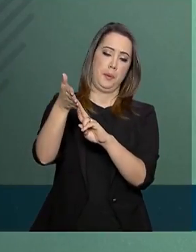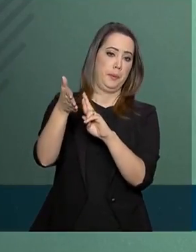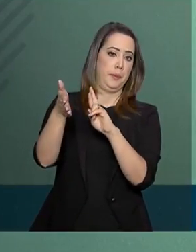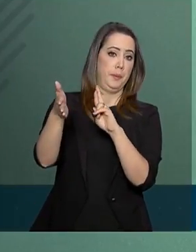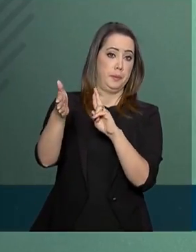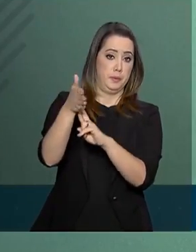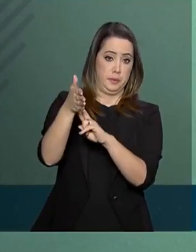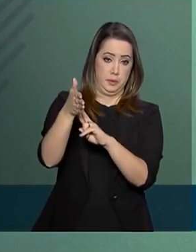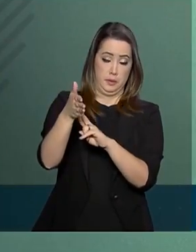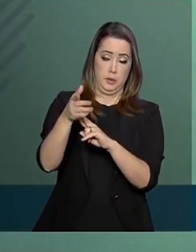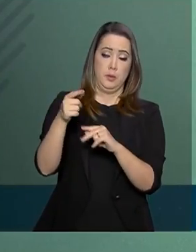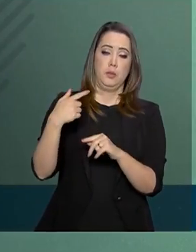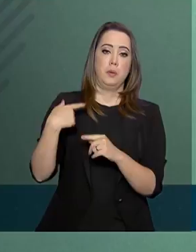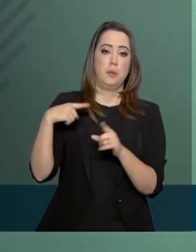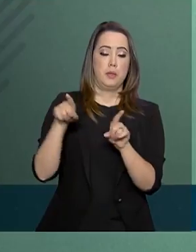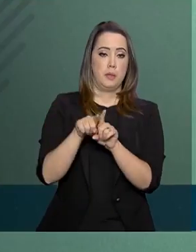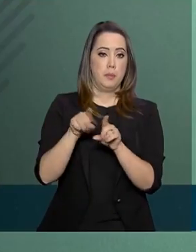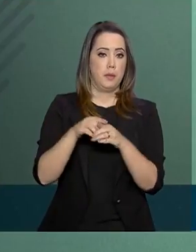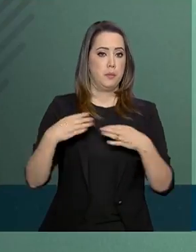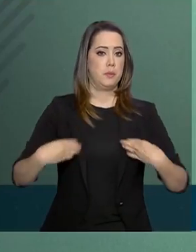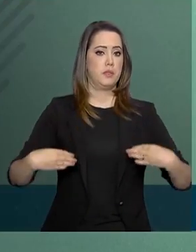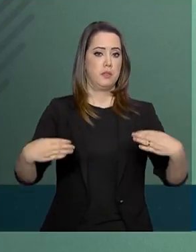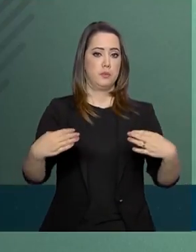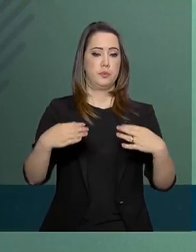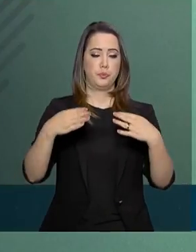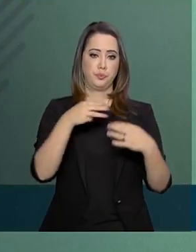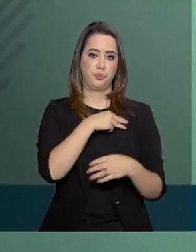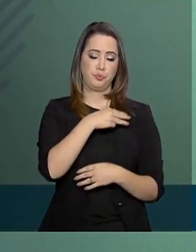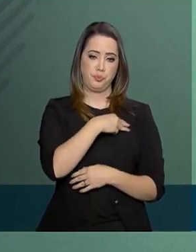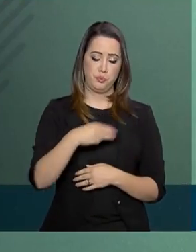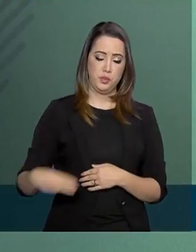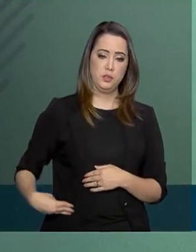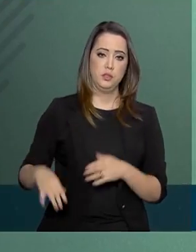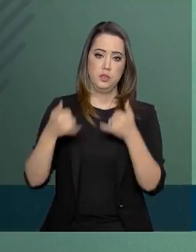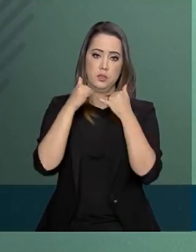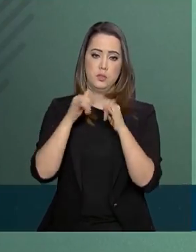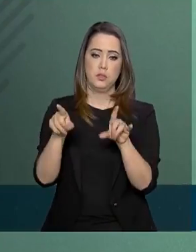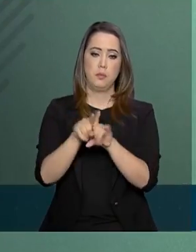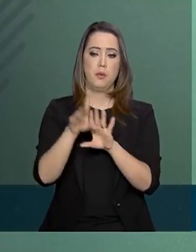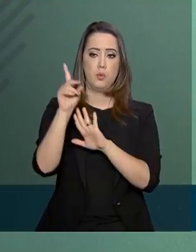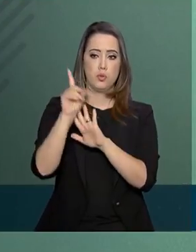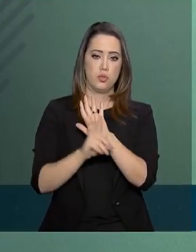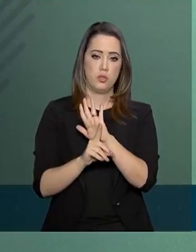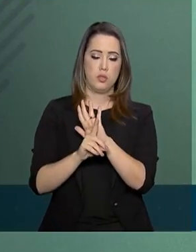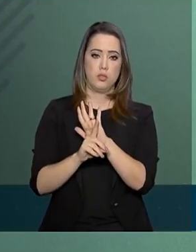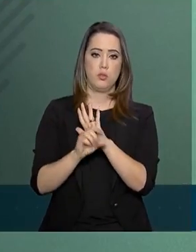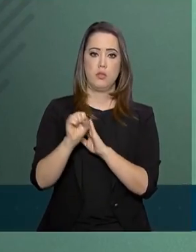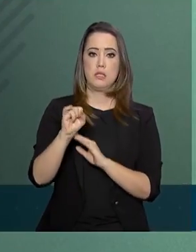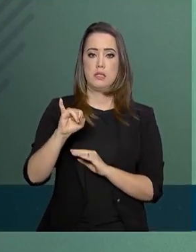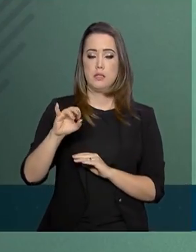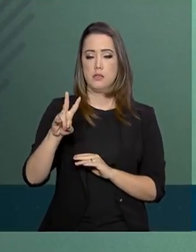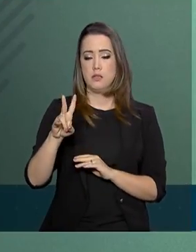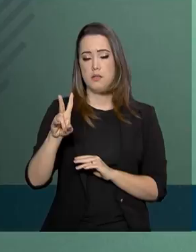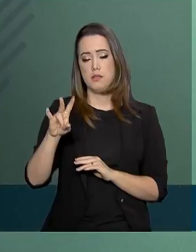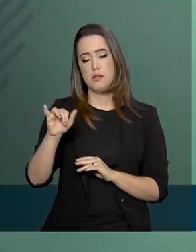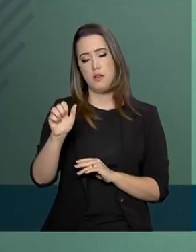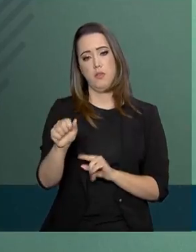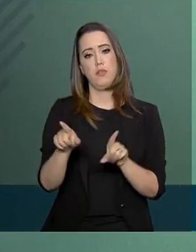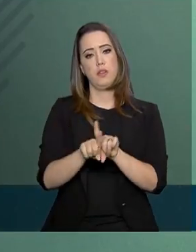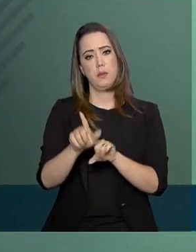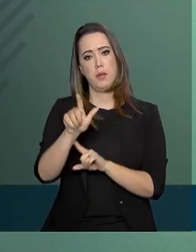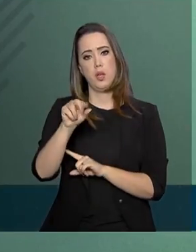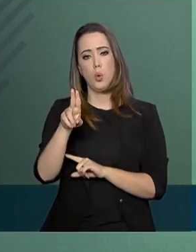ministro das minas e energia e por meio do diretor geral do brasil em itaipu que é o general sylvio e vem acompanhando com cuidado